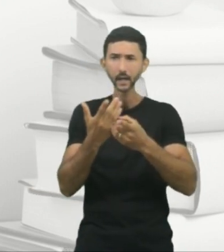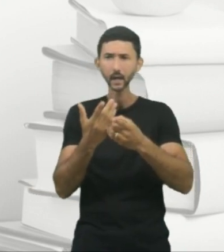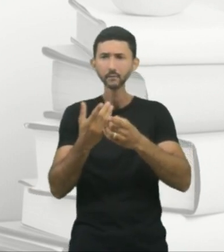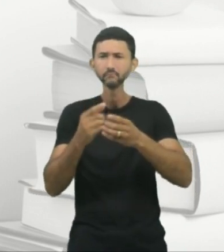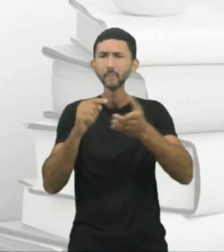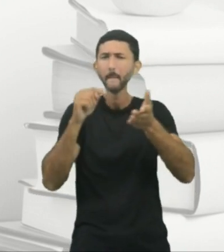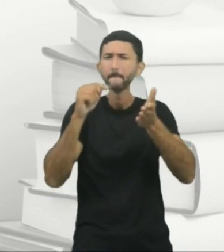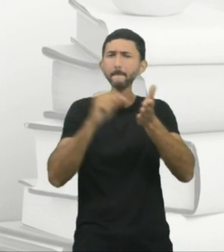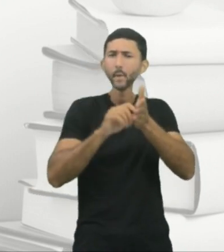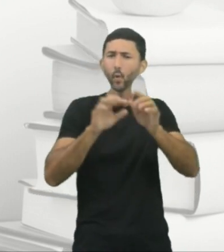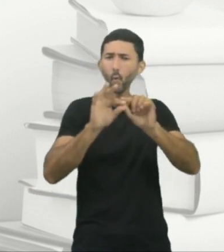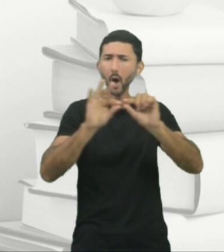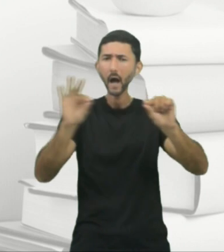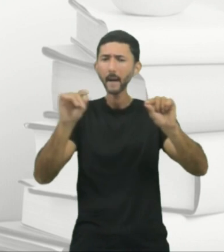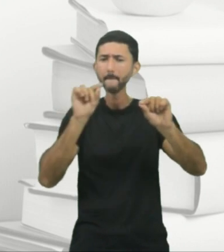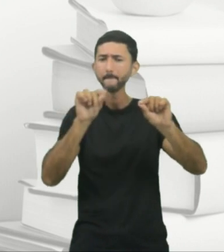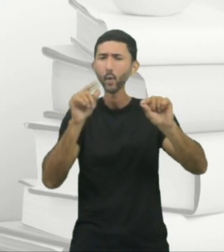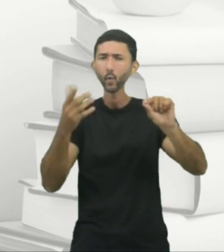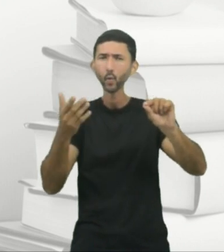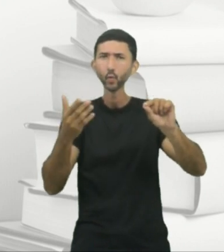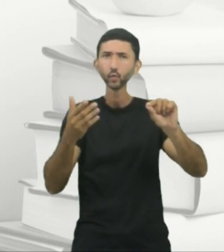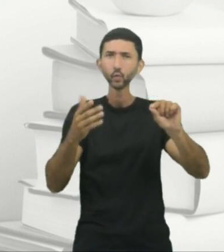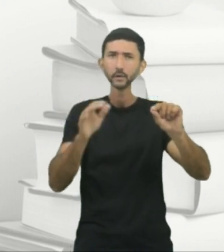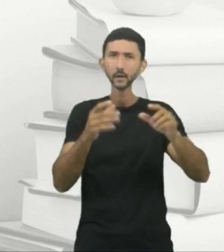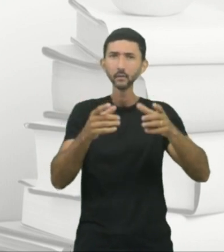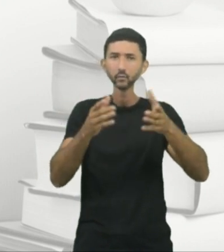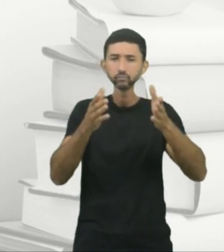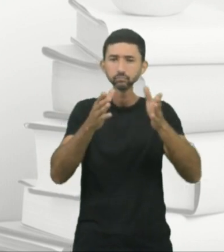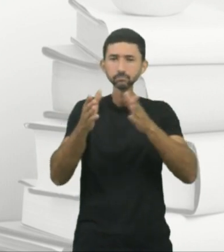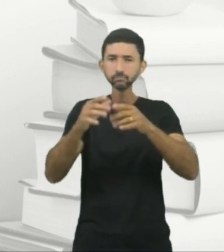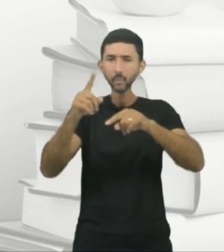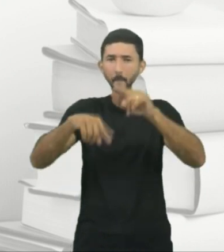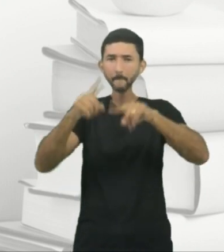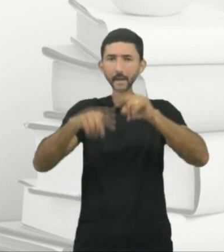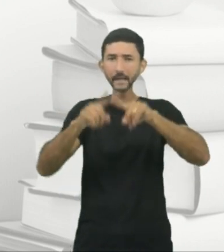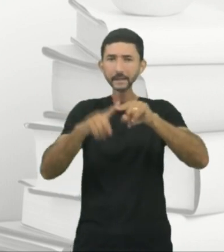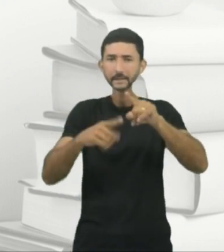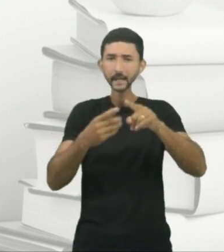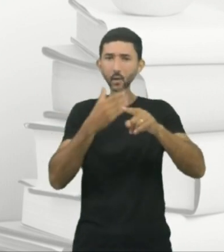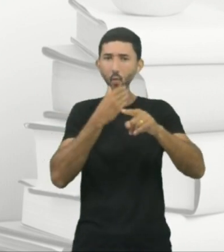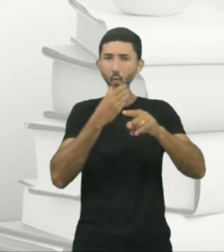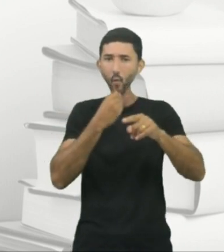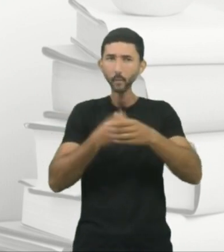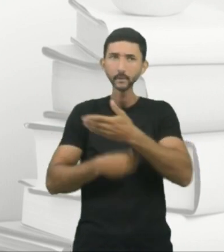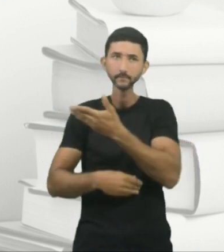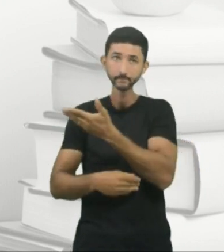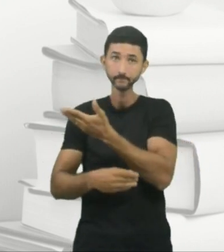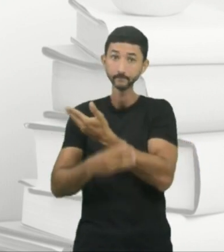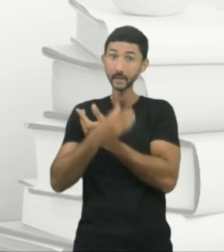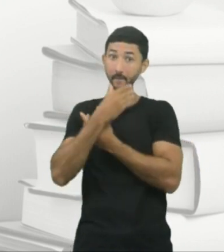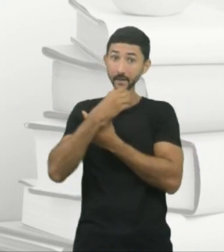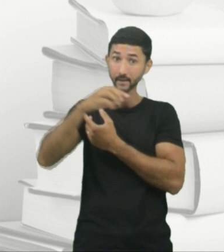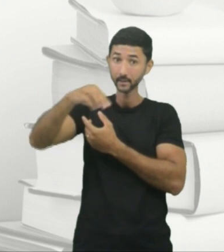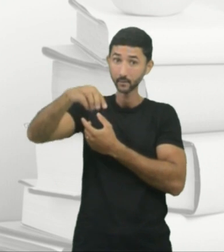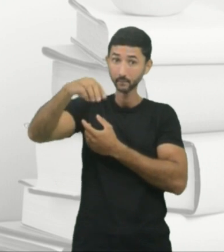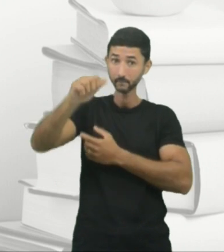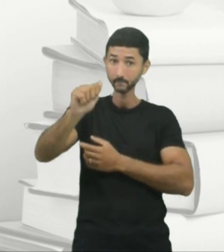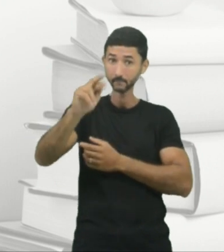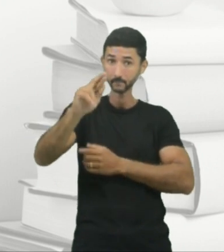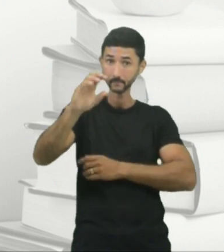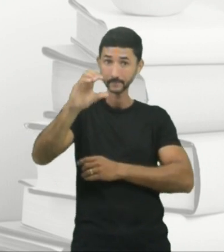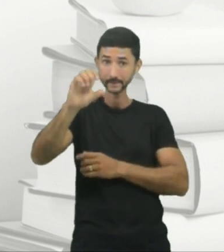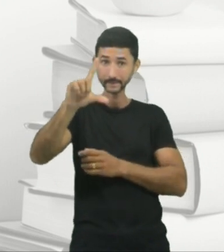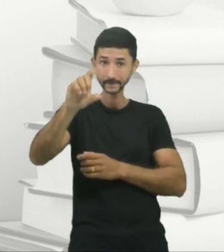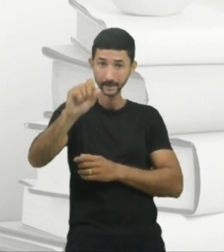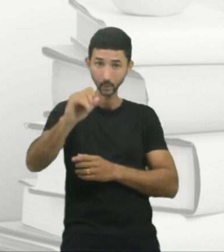que ponto da reta numerada estão os objetos de Marcelo? Então, esse aqui é o Marcelo, tá? E